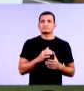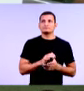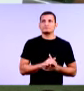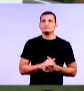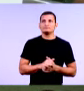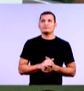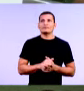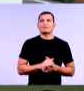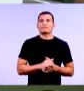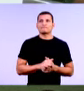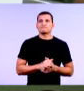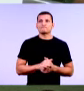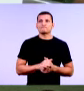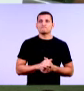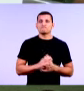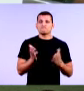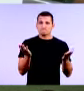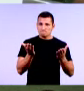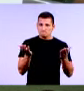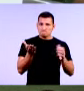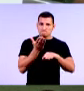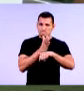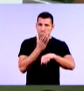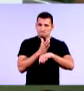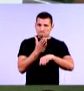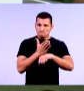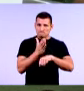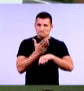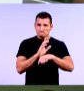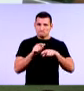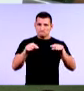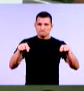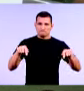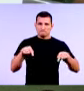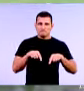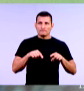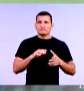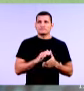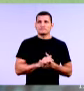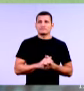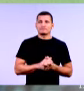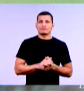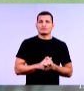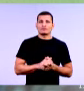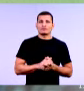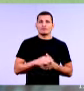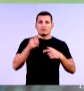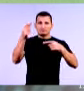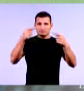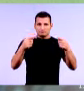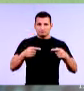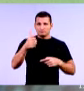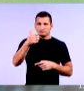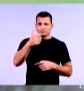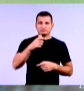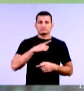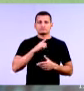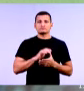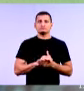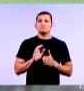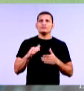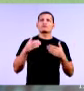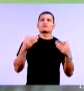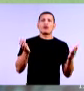então agora à nossa atividade de sala, ok? Então, na questão 1, nós temos quais são as categorias